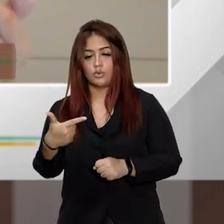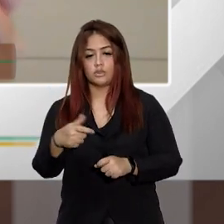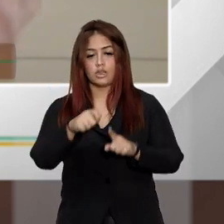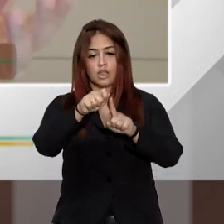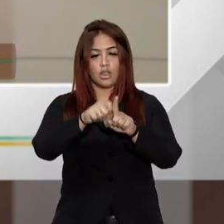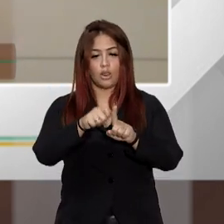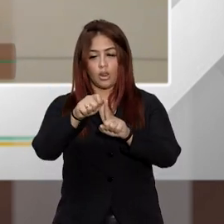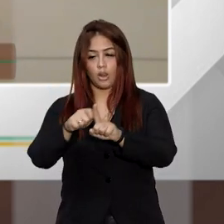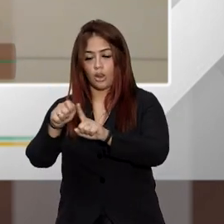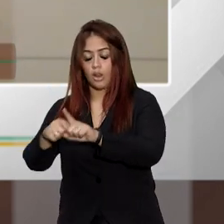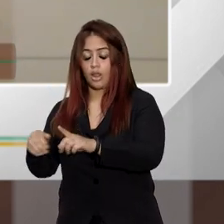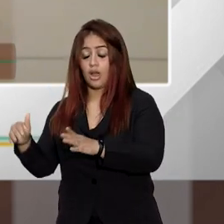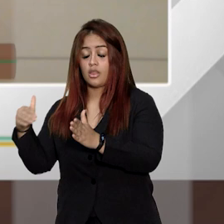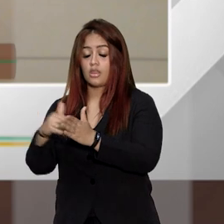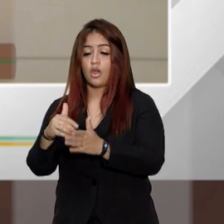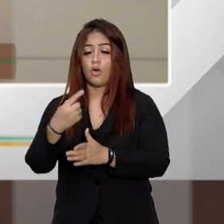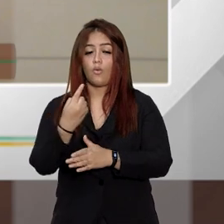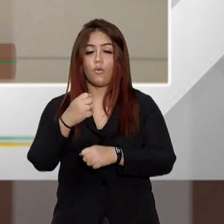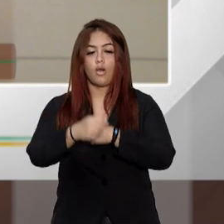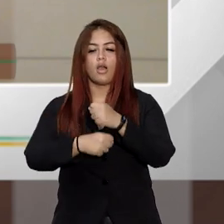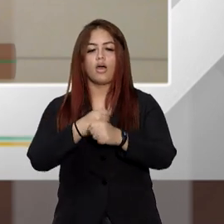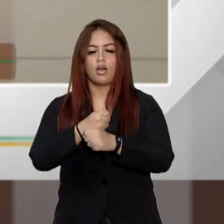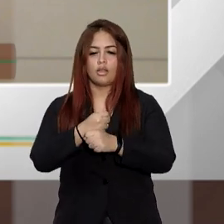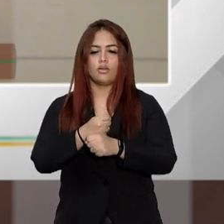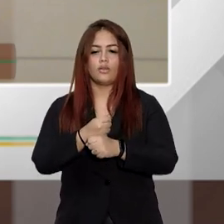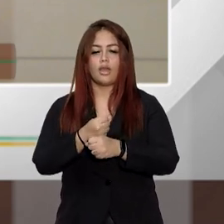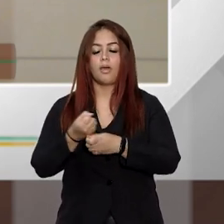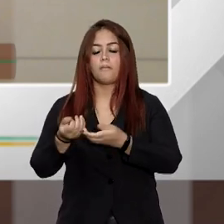durante cada mês por um ano para apurar se está